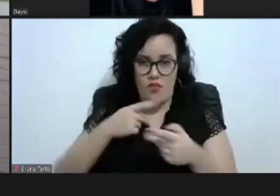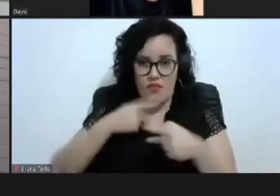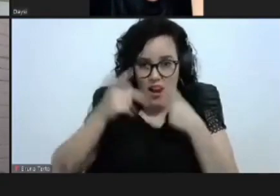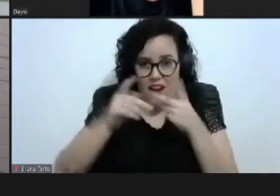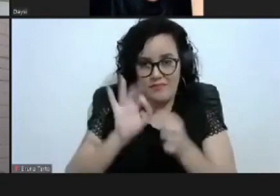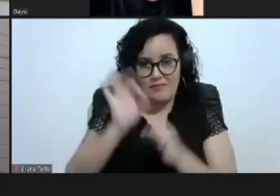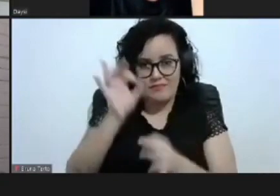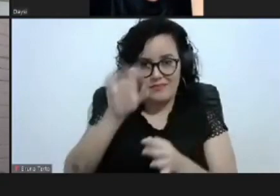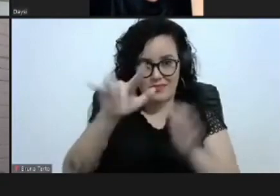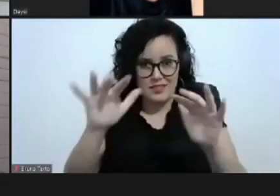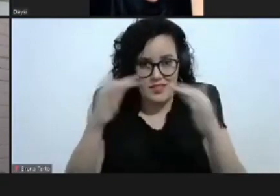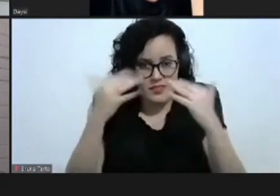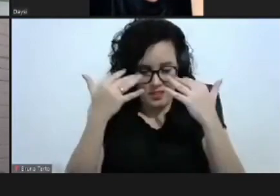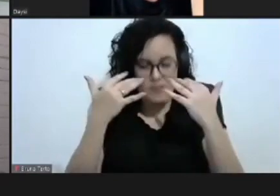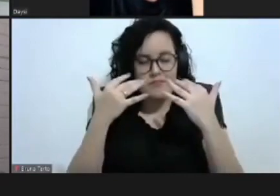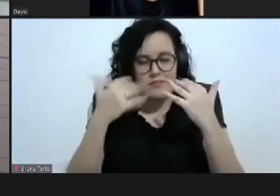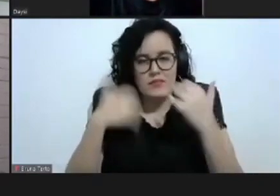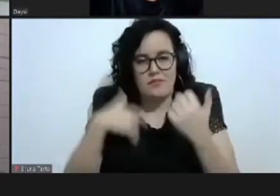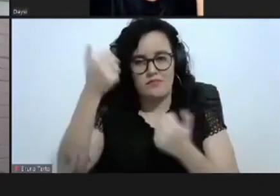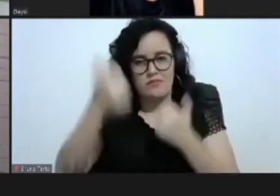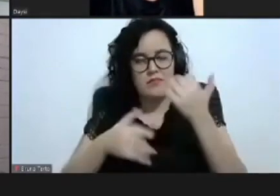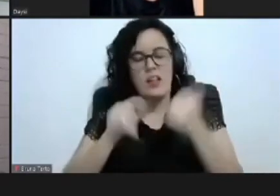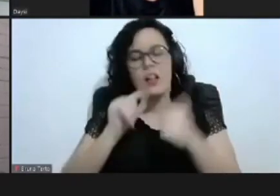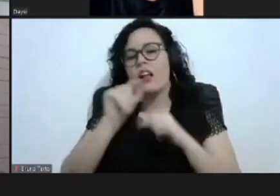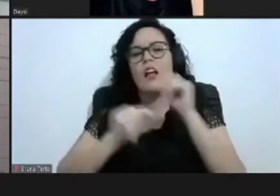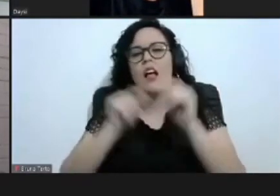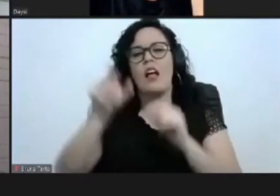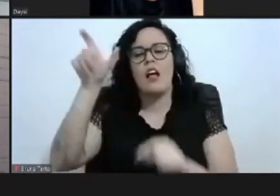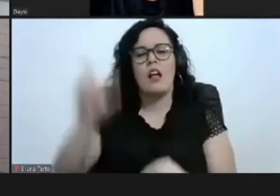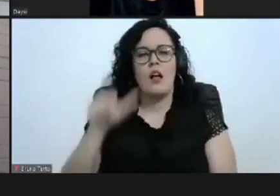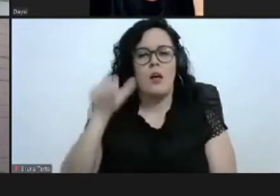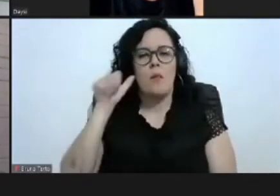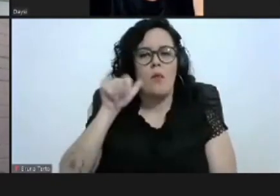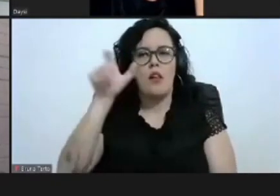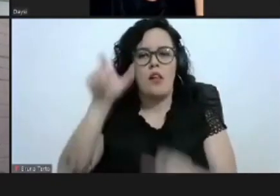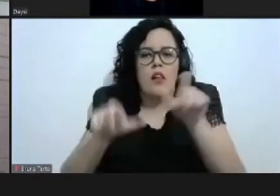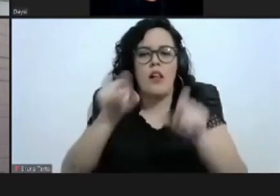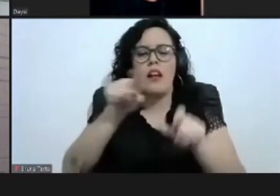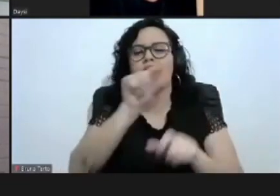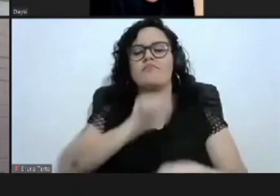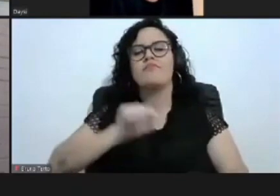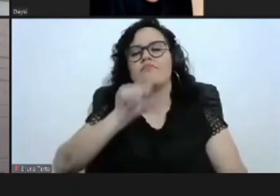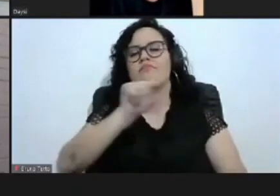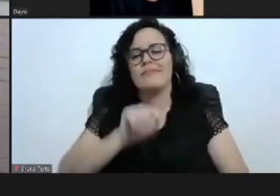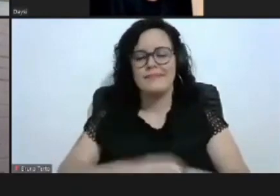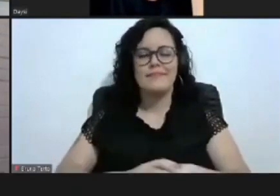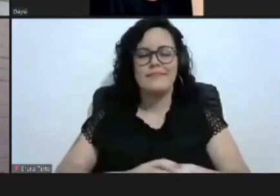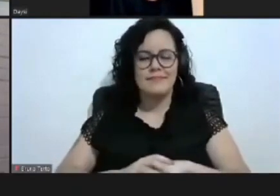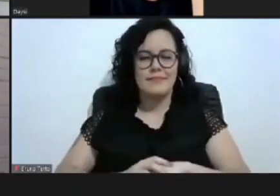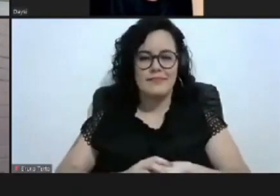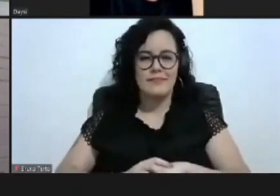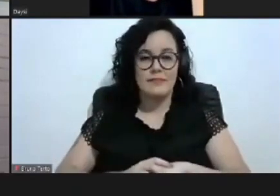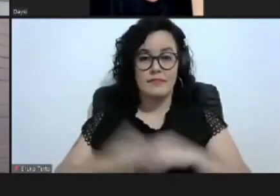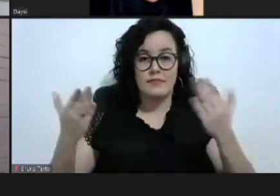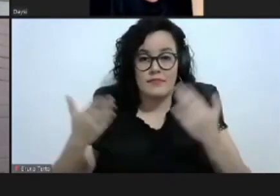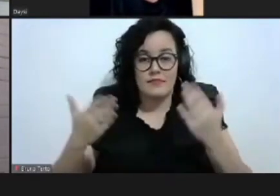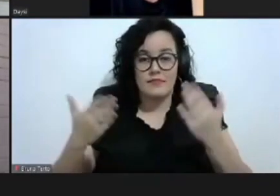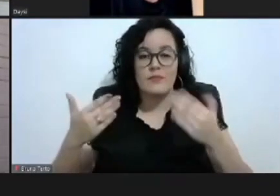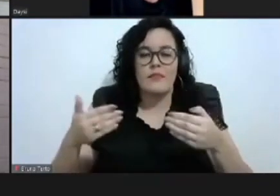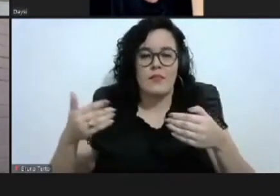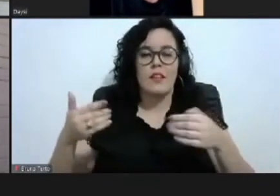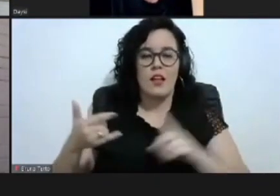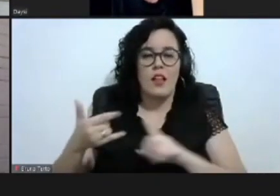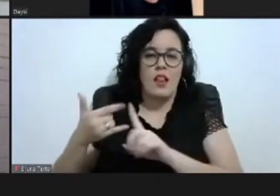está nos assistindo, quem são essas mulheres, né, o que nós estamos fazendo aqui. Essa live que nós